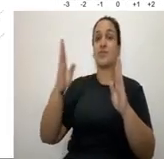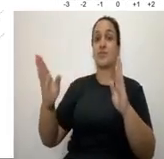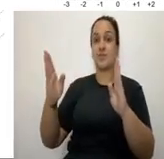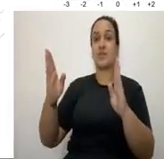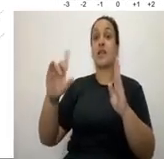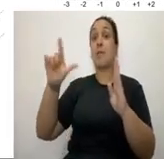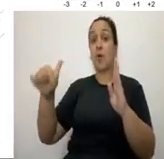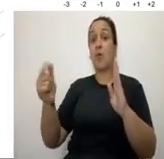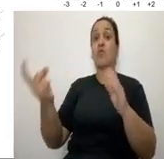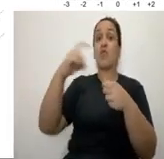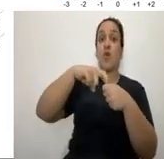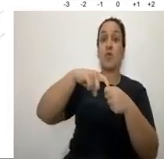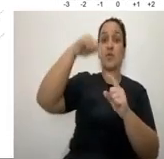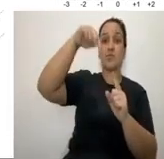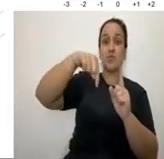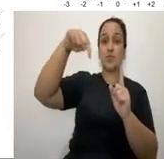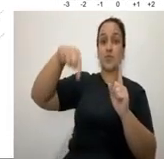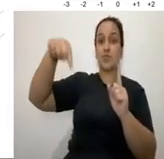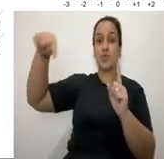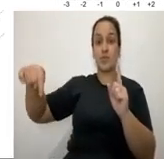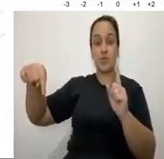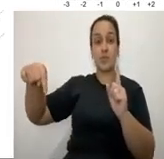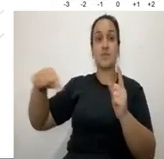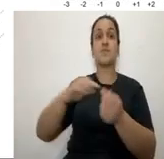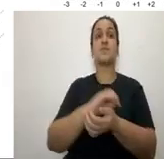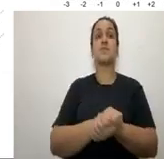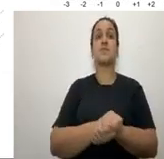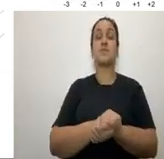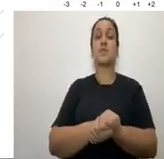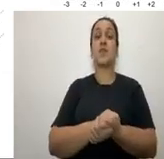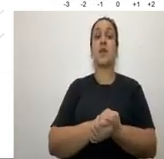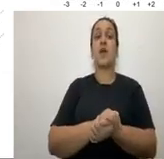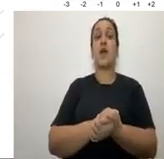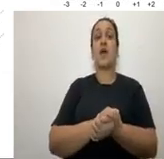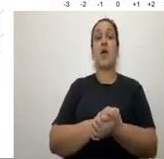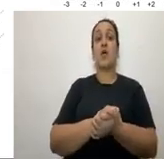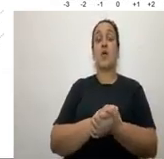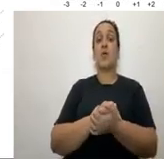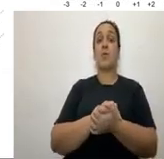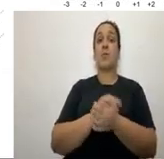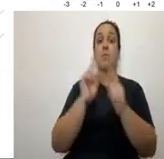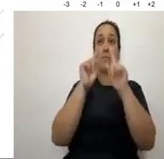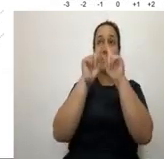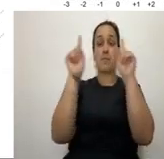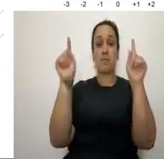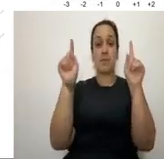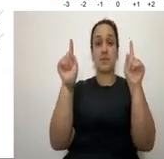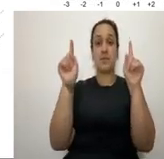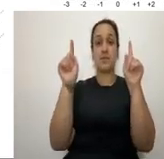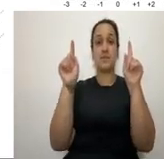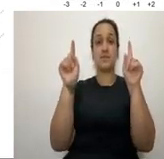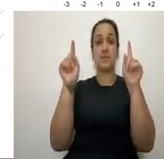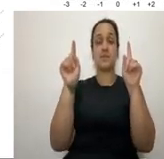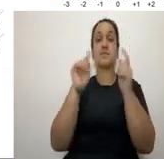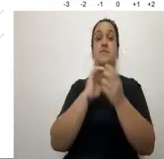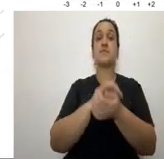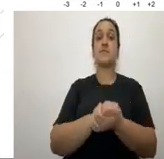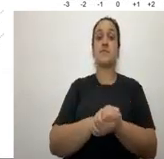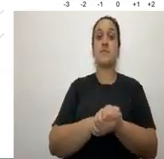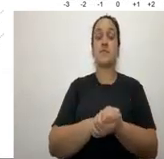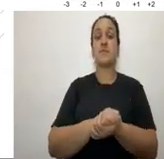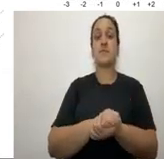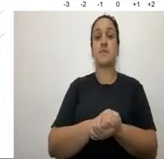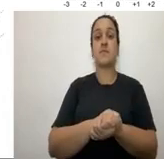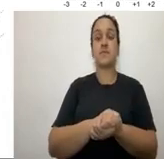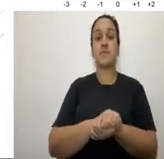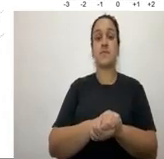eu vou dar o conjunto dos 4 números quânticos aqui. O nível é 2, o L é 1, o ml é o